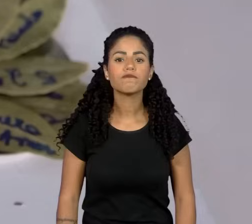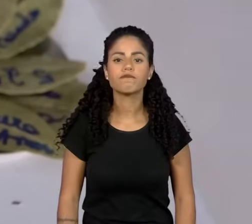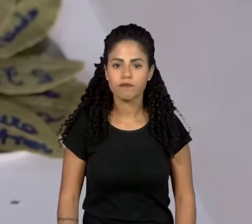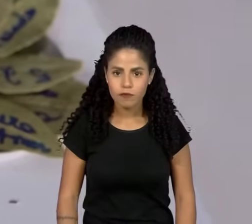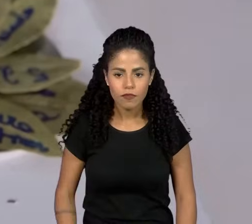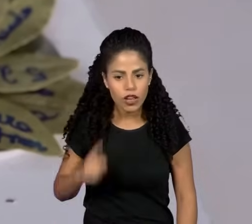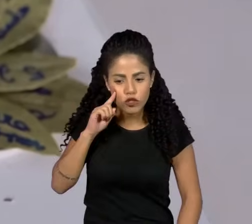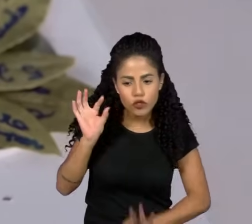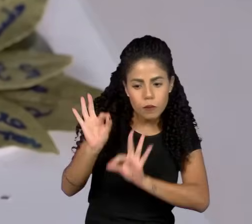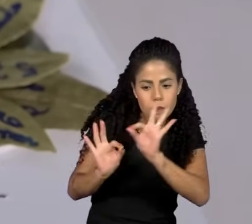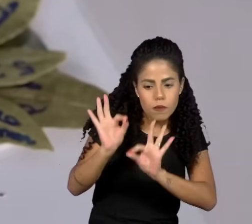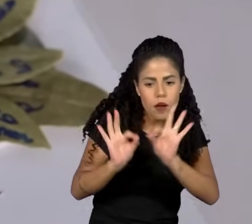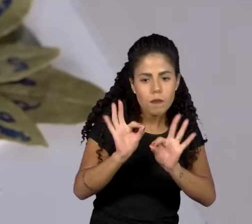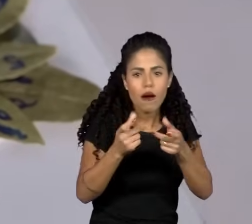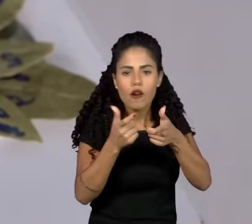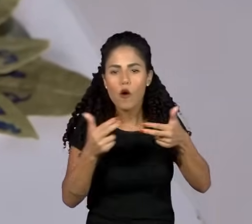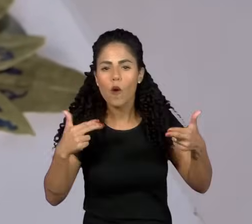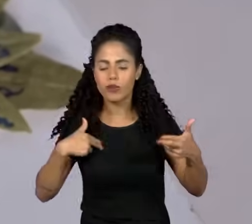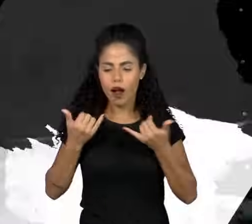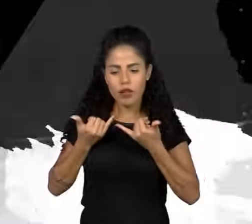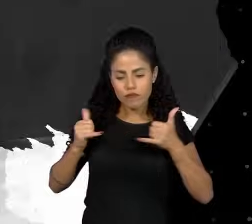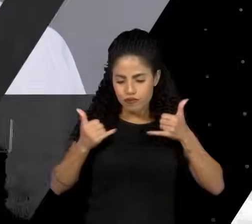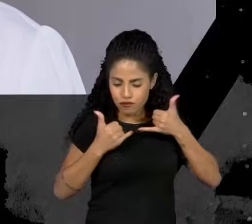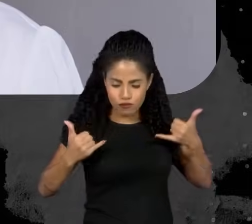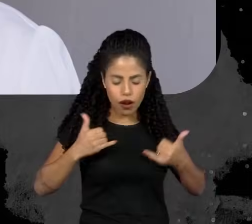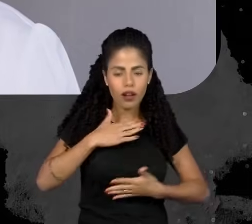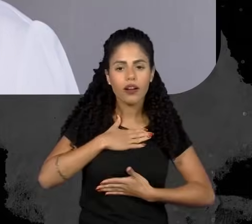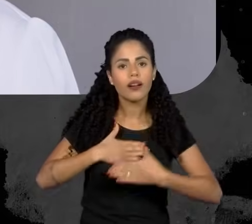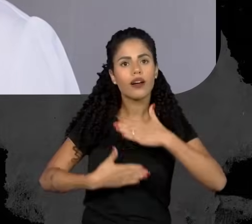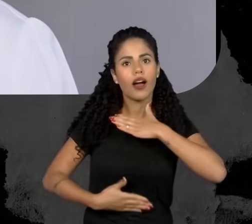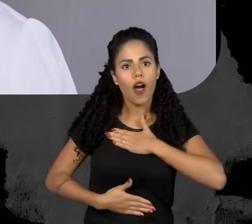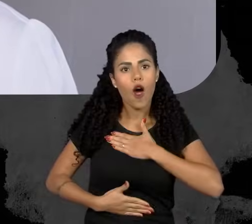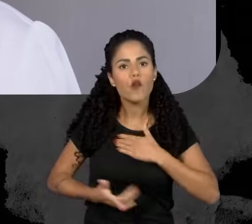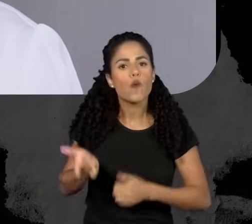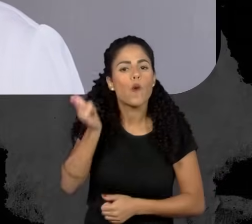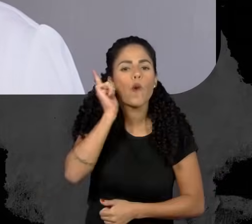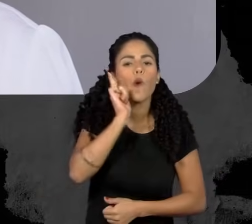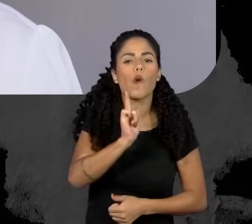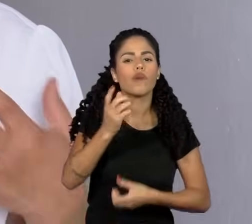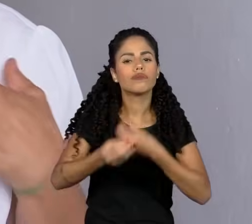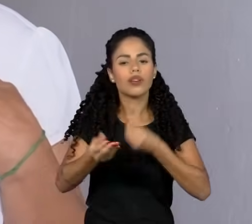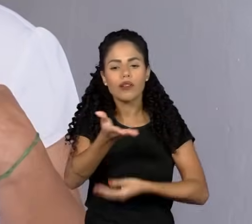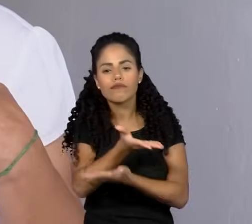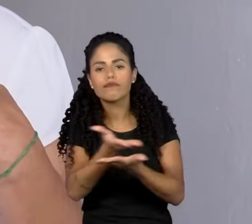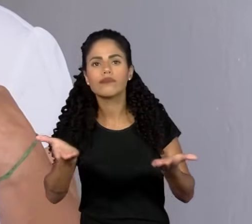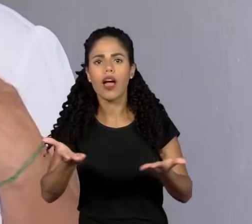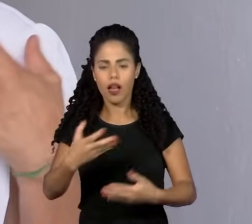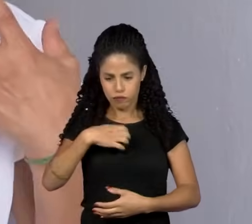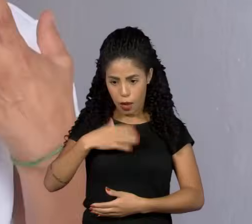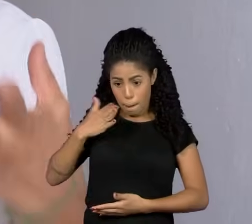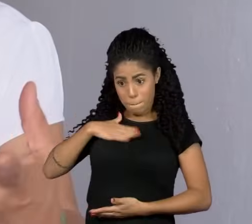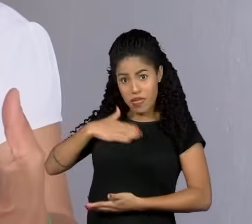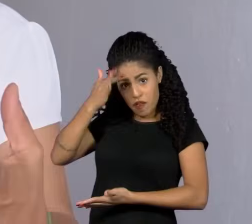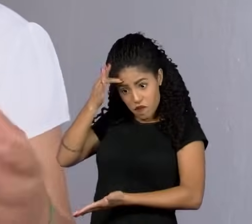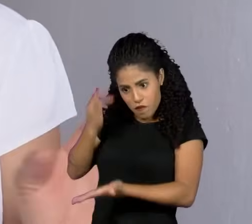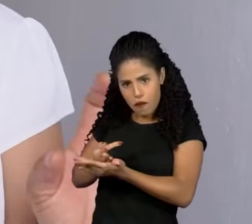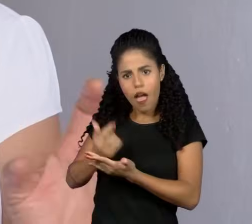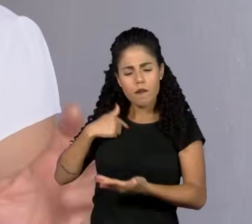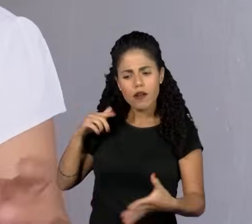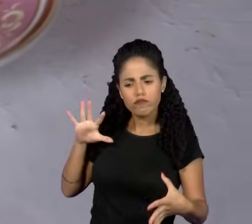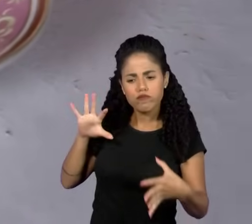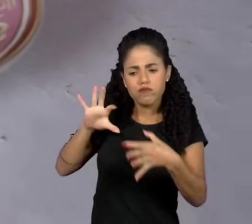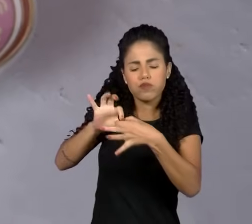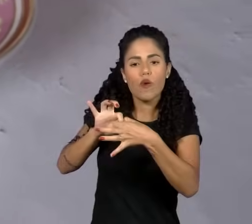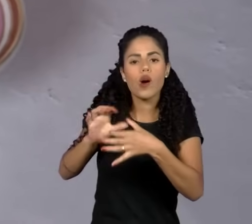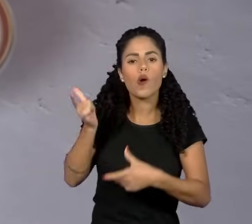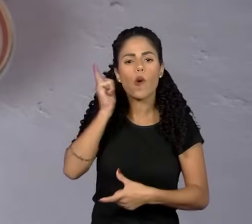Simpatia são movimentação de energias. A simpatia é a sua fé, a sua conexão